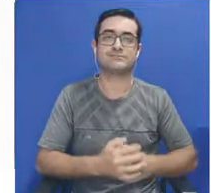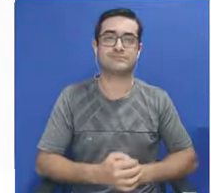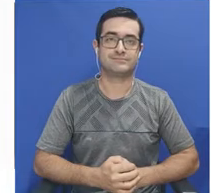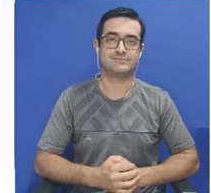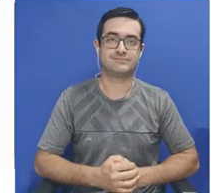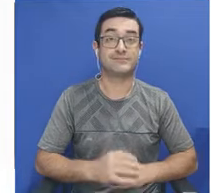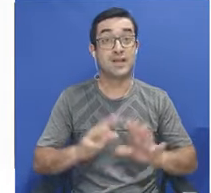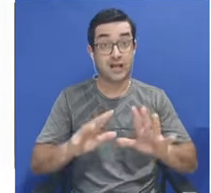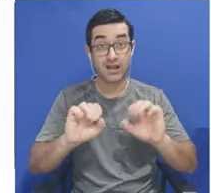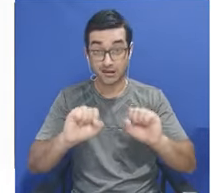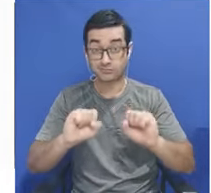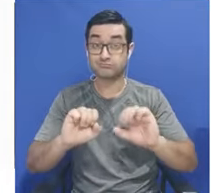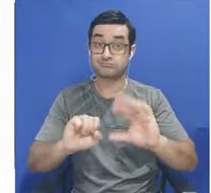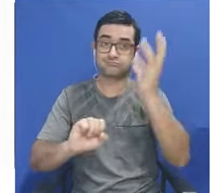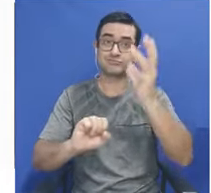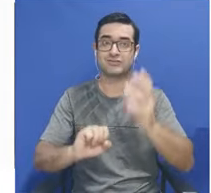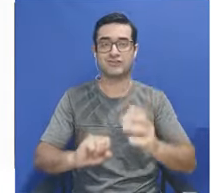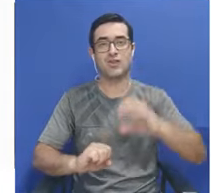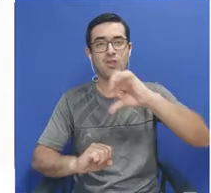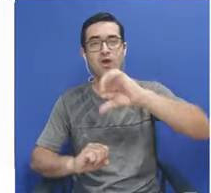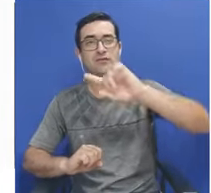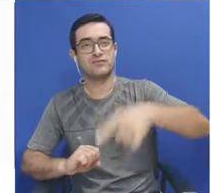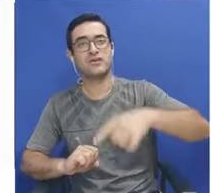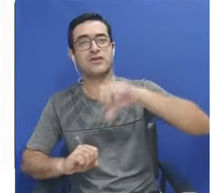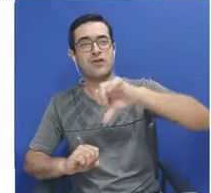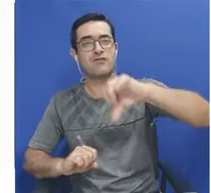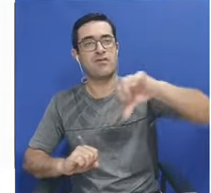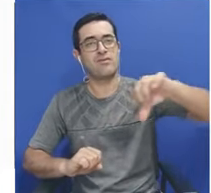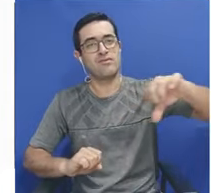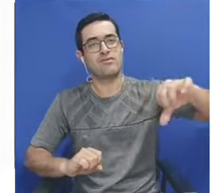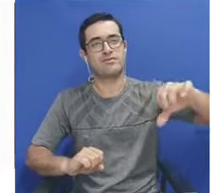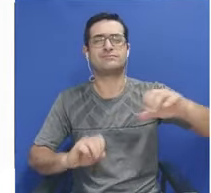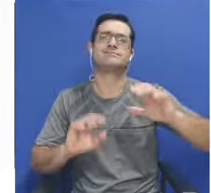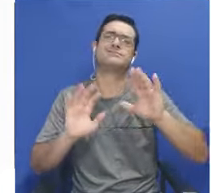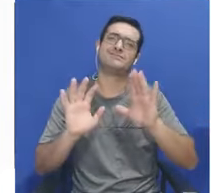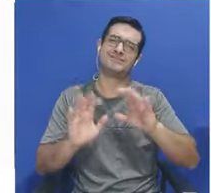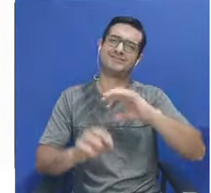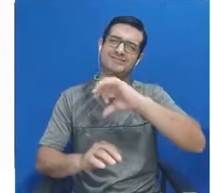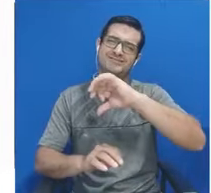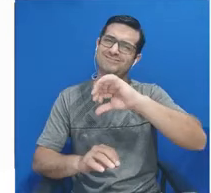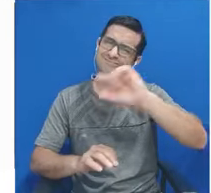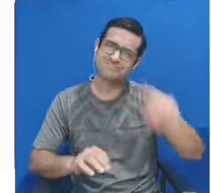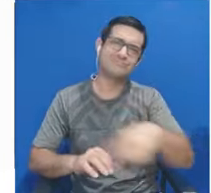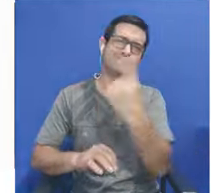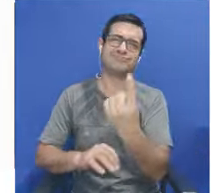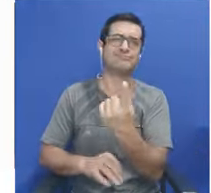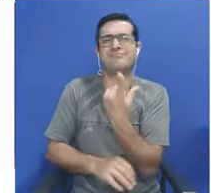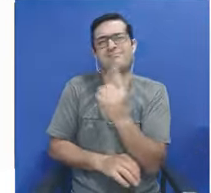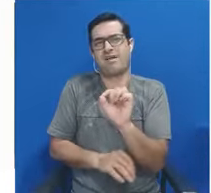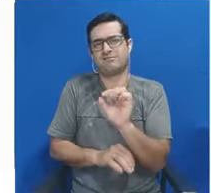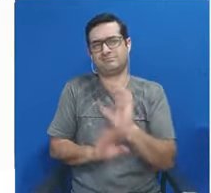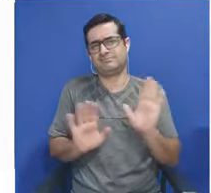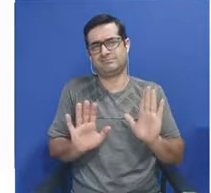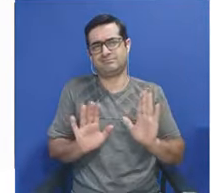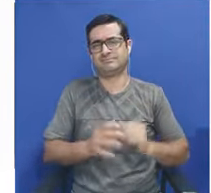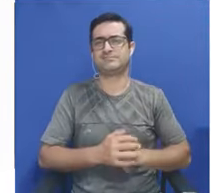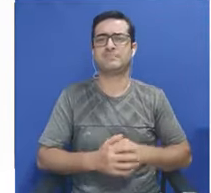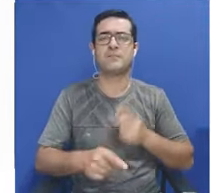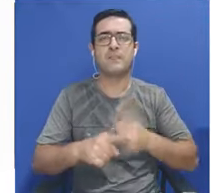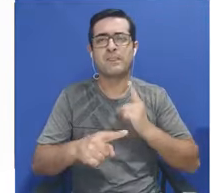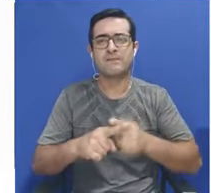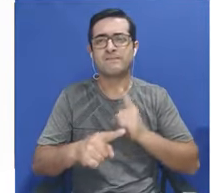vão considerar 10 porque aqui, ó, eu usei 0,1. Mas, na verdade, a massa do